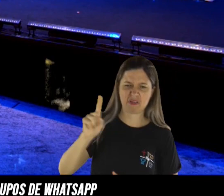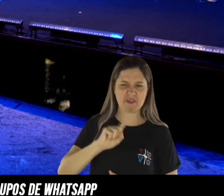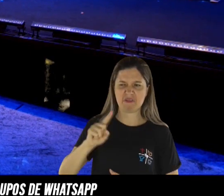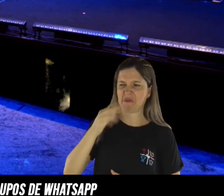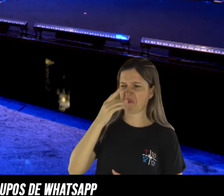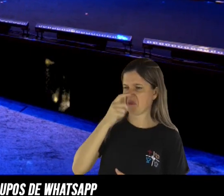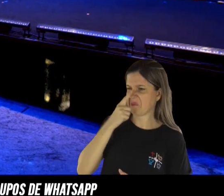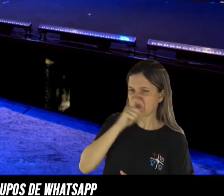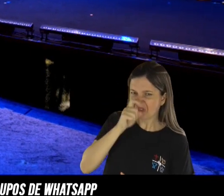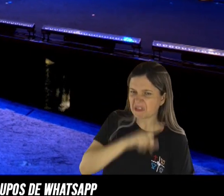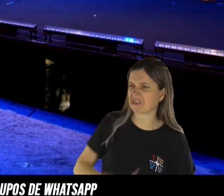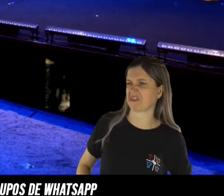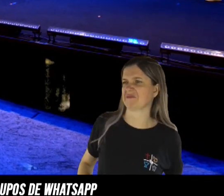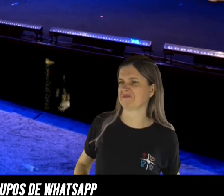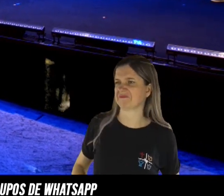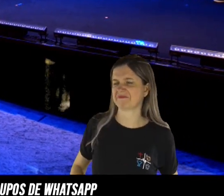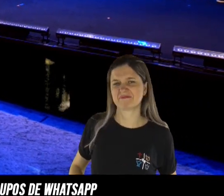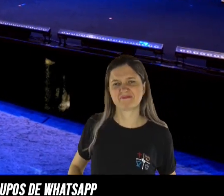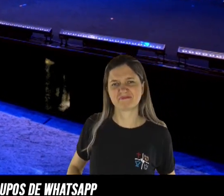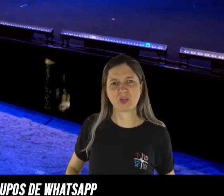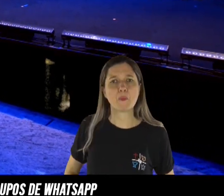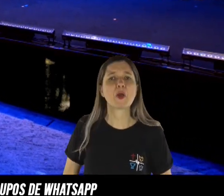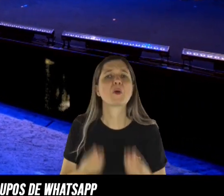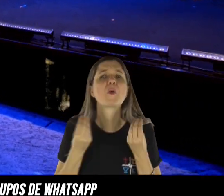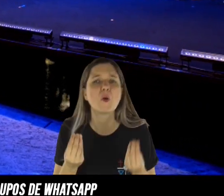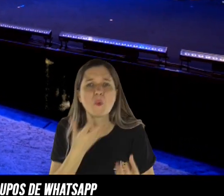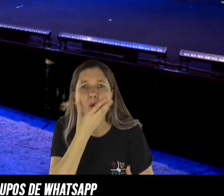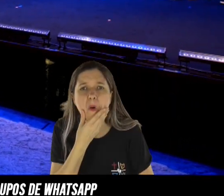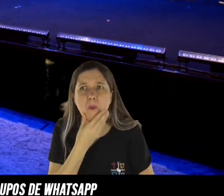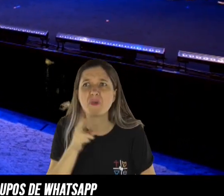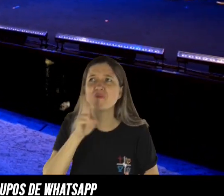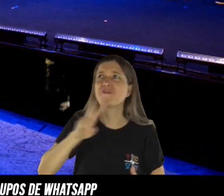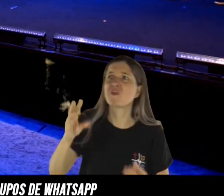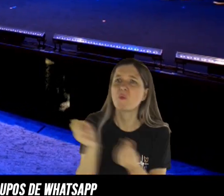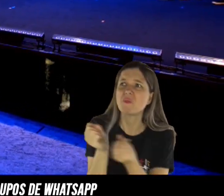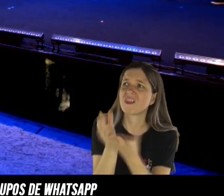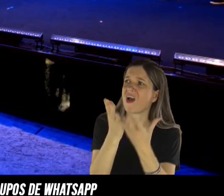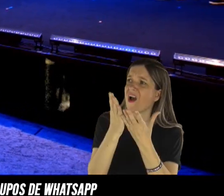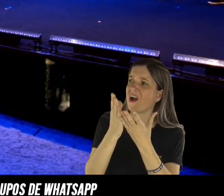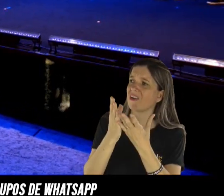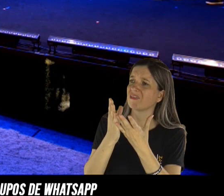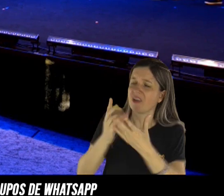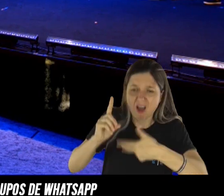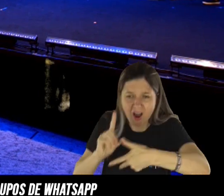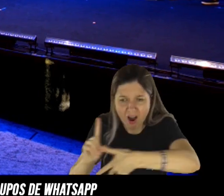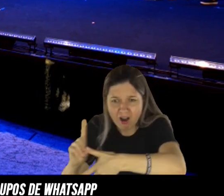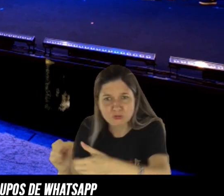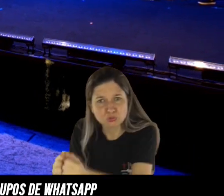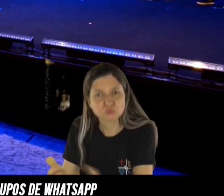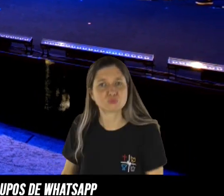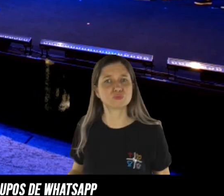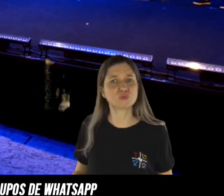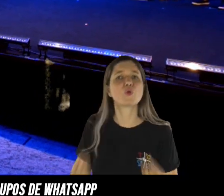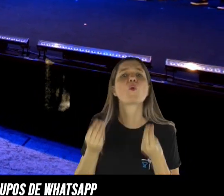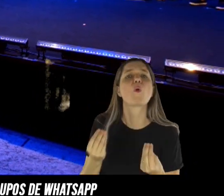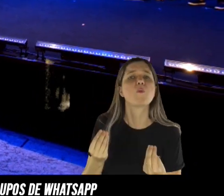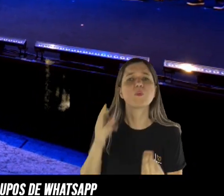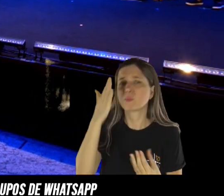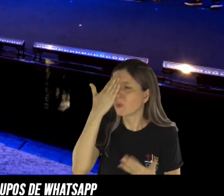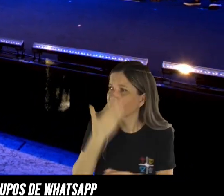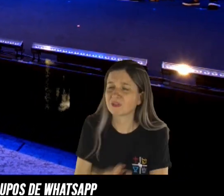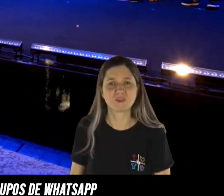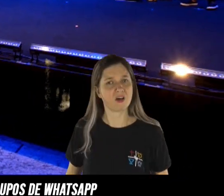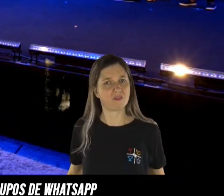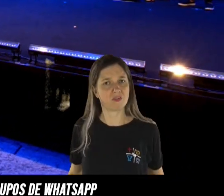Deus. E Tomé viu tantos milagres, mas às vezes a gente é um pouquinho tomezinho,